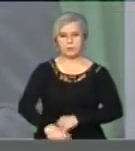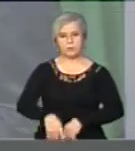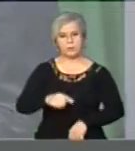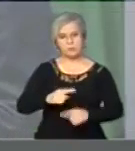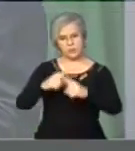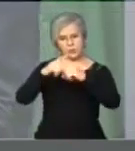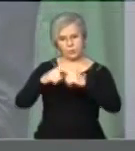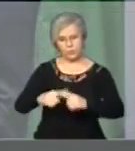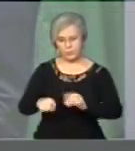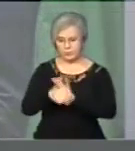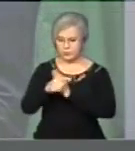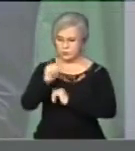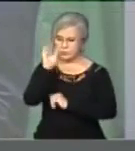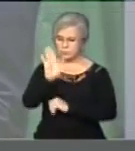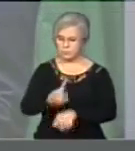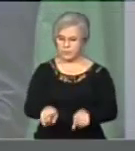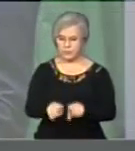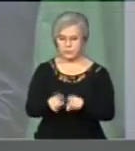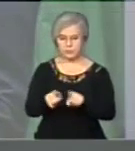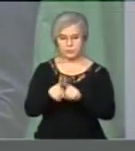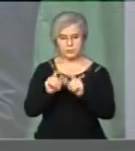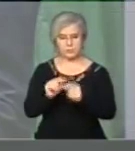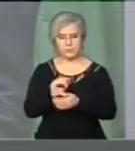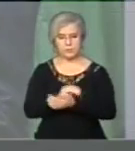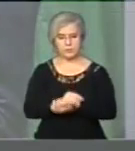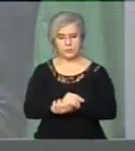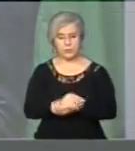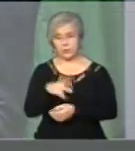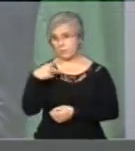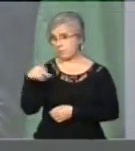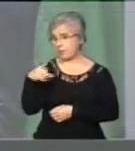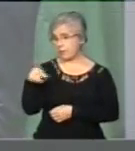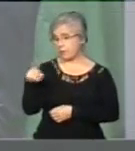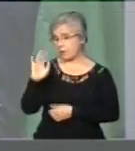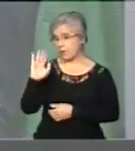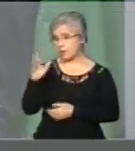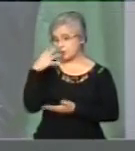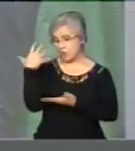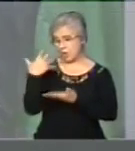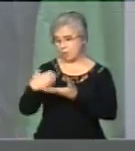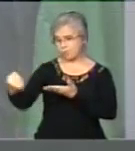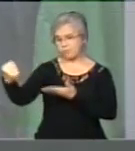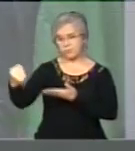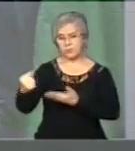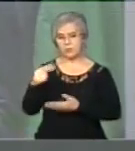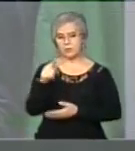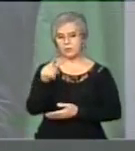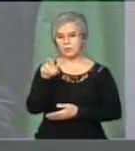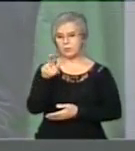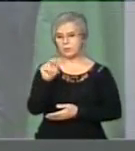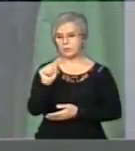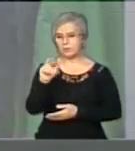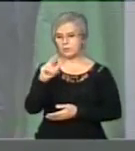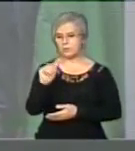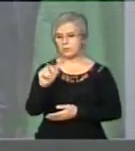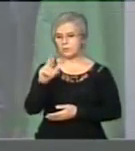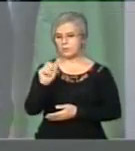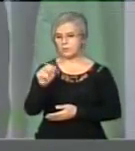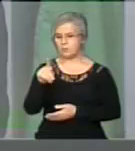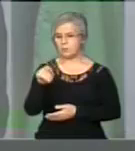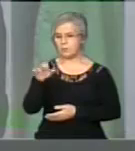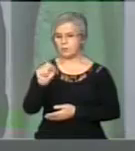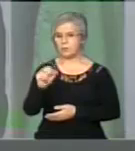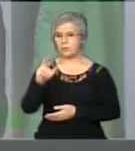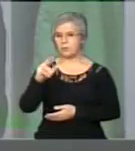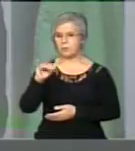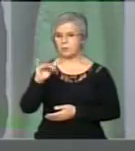com o nosso país. E como eu disse aqui, o Paraguai já levou, por exemplo, a Guararapes, a Riachuelo, outras empresas